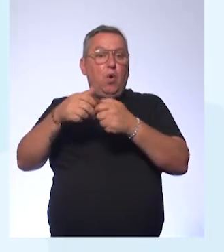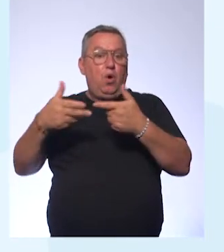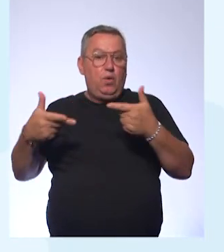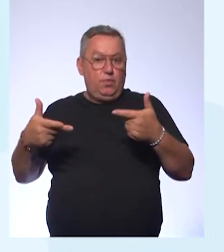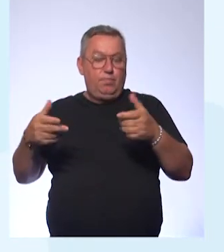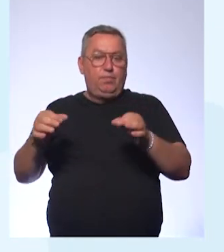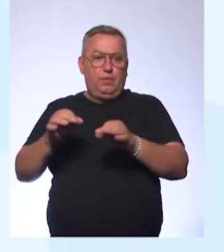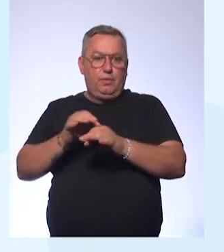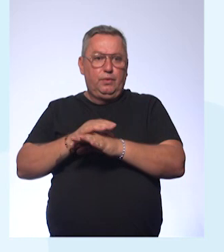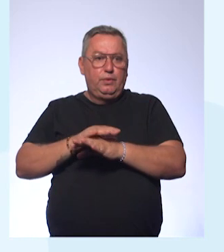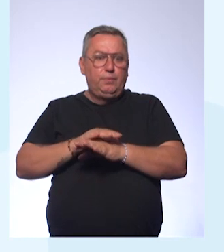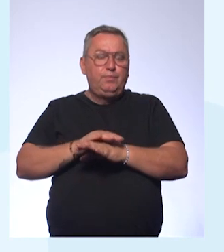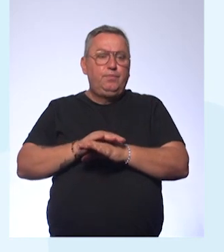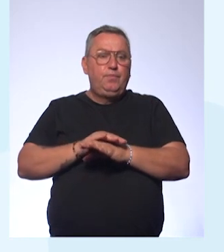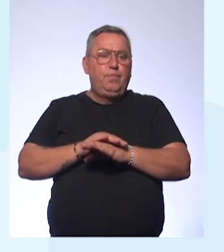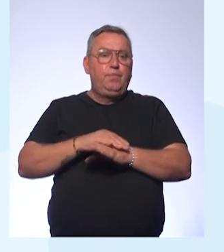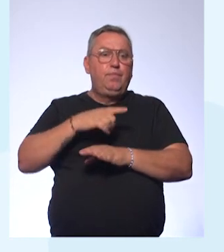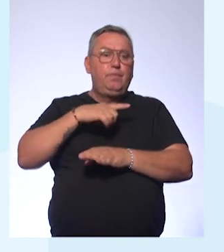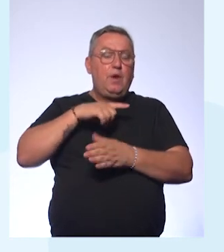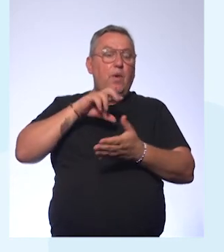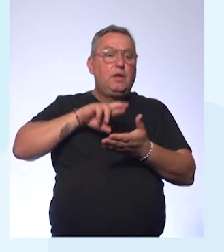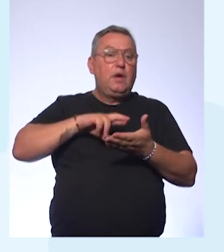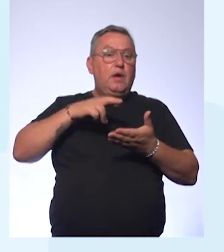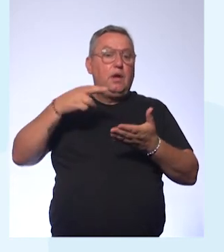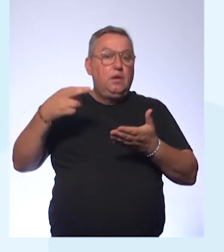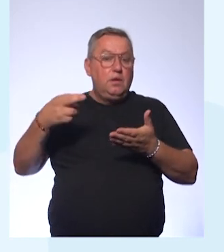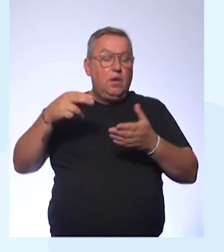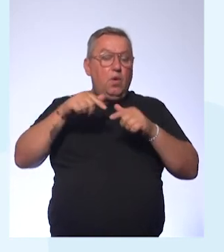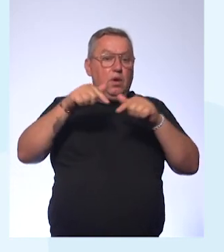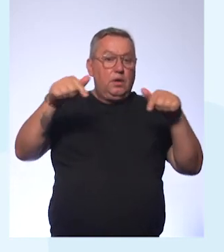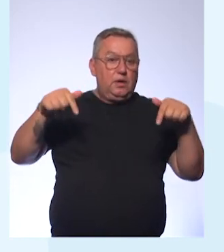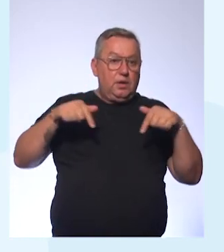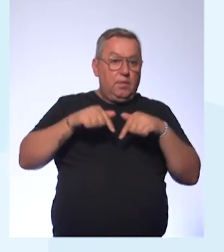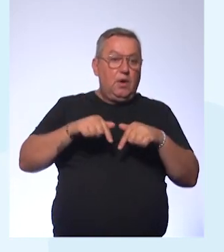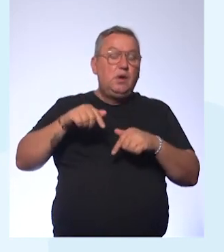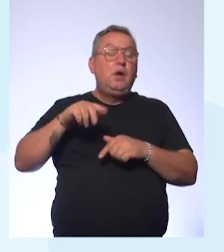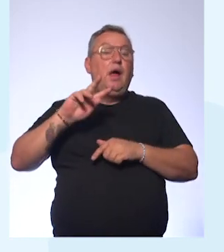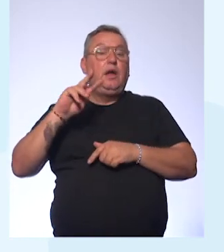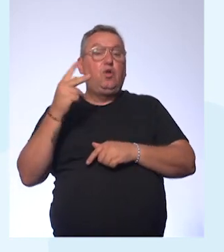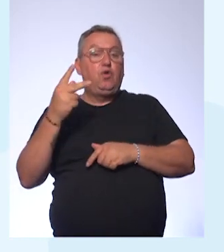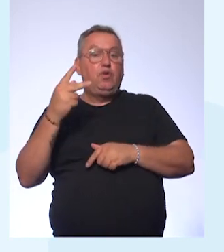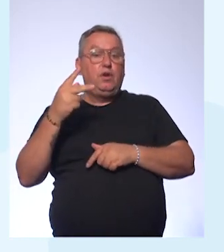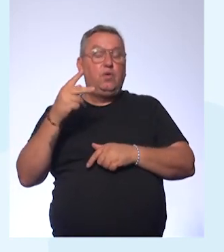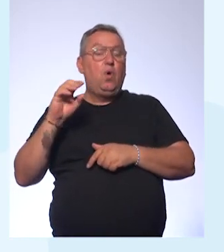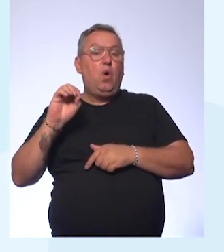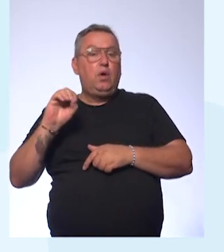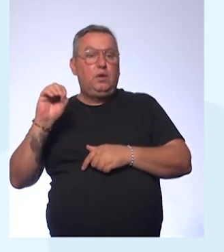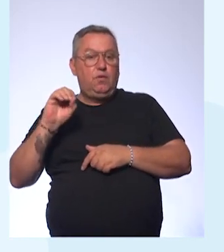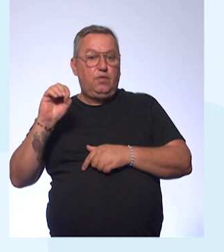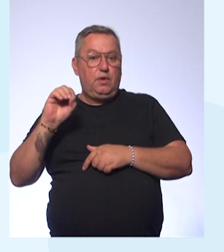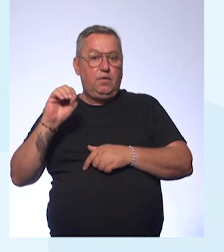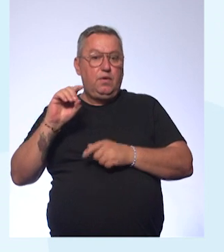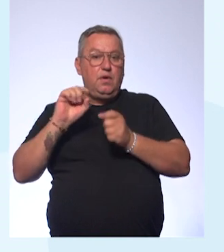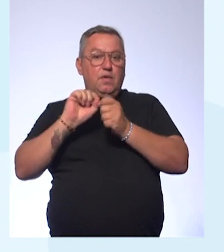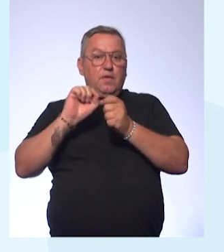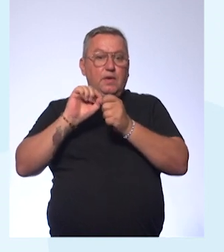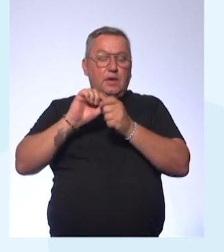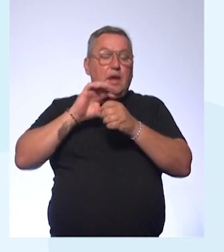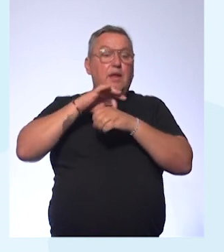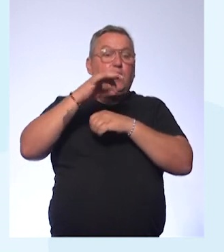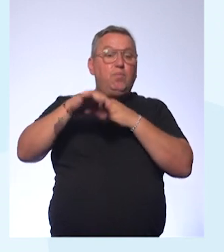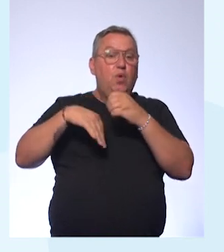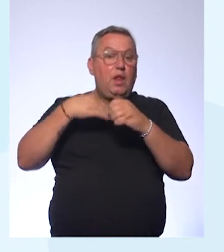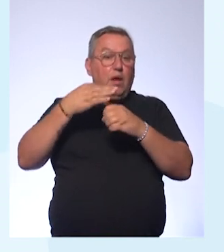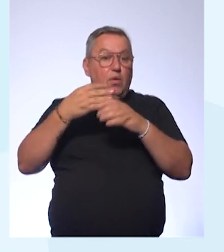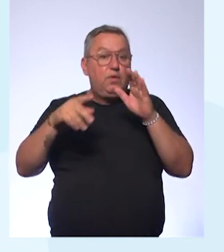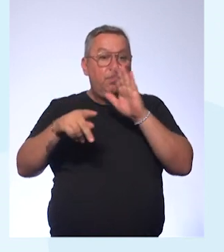produtos, ok? Então, aqui uma reação química entre o gás de hidrogênio e o gás de oxigênio, que formam moléculas de água, ok? E